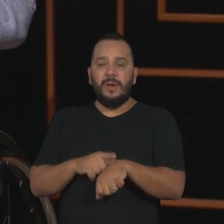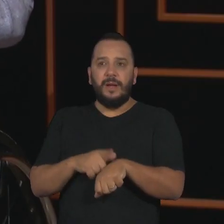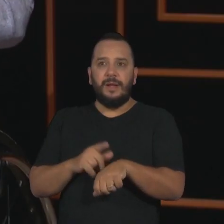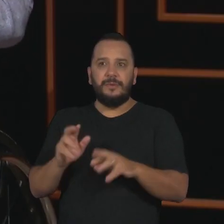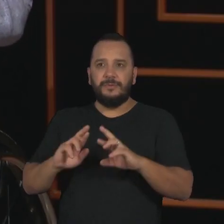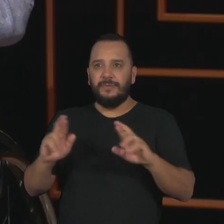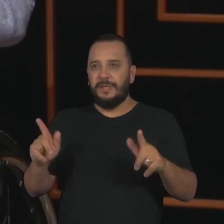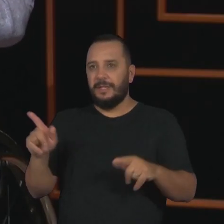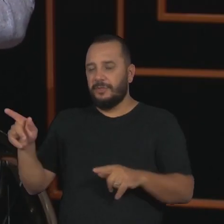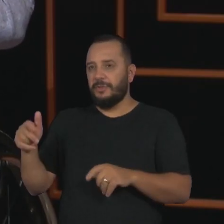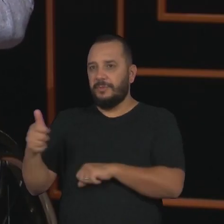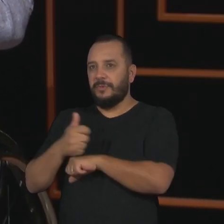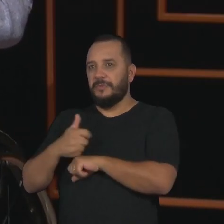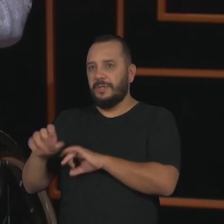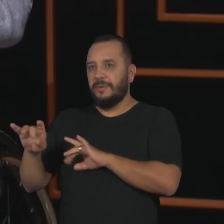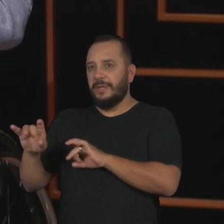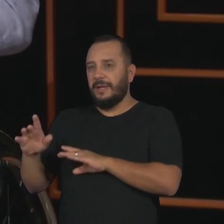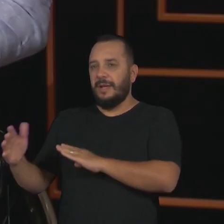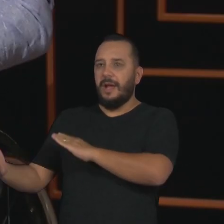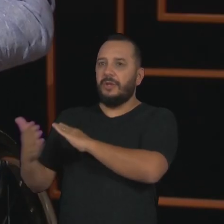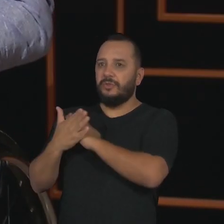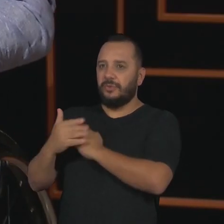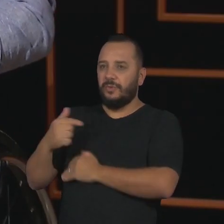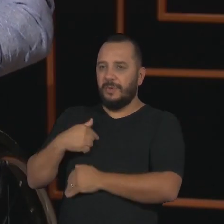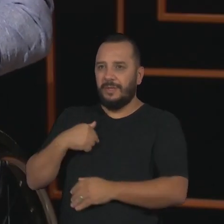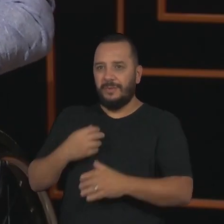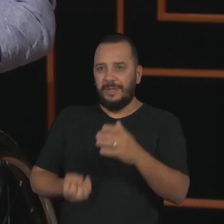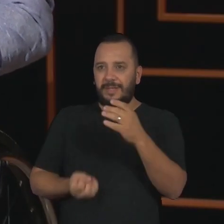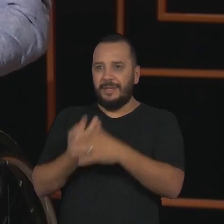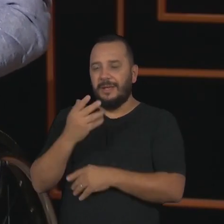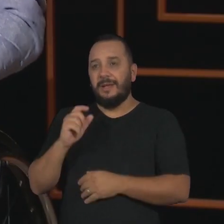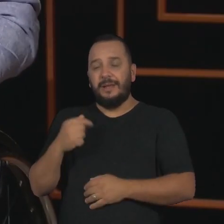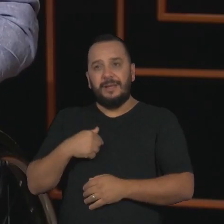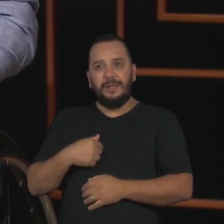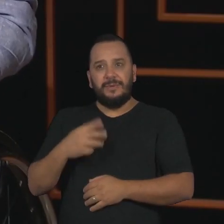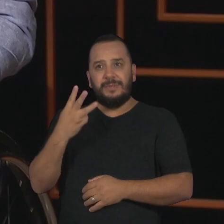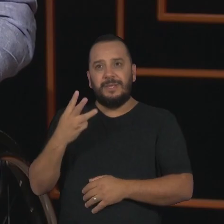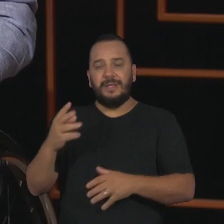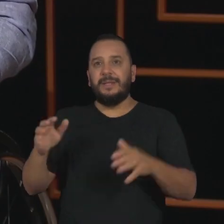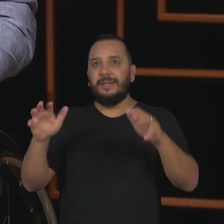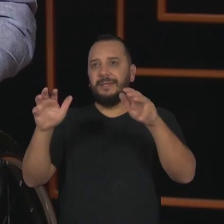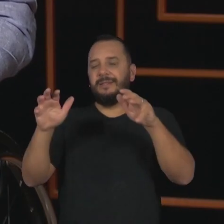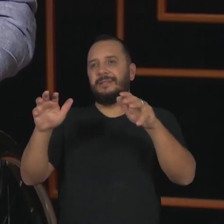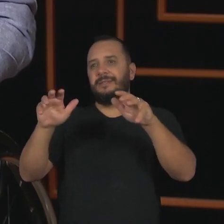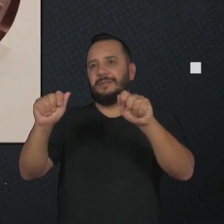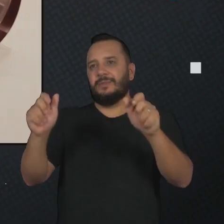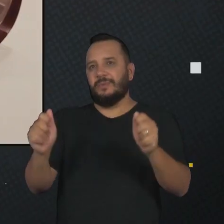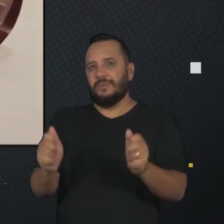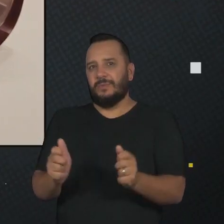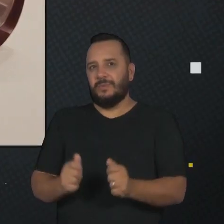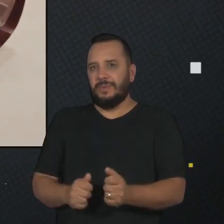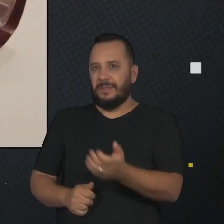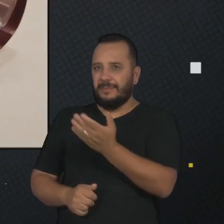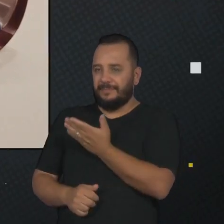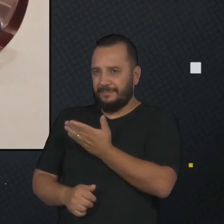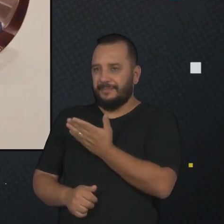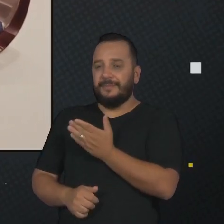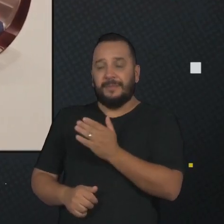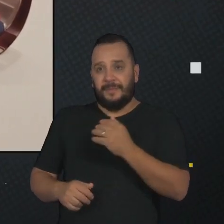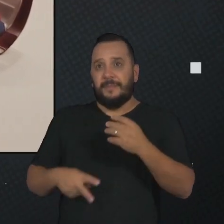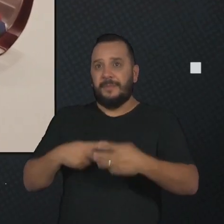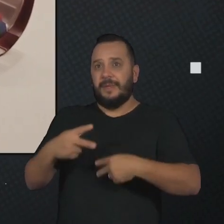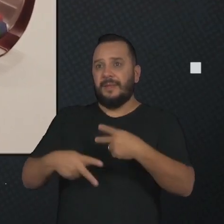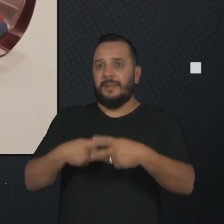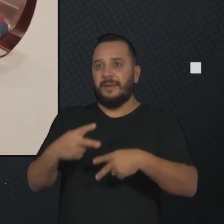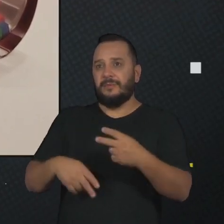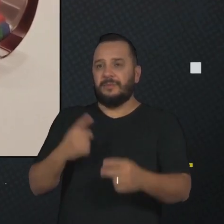me ajudaram a montar. Fiz as 3 esculturas que estavam na Bienal de 69, que hoje fazem